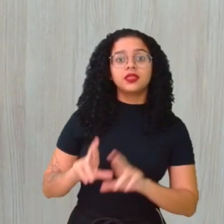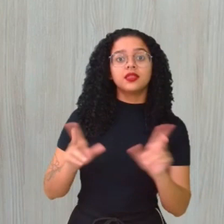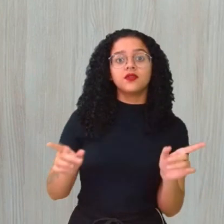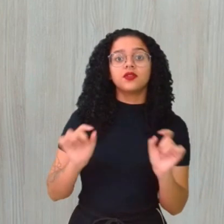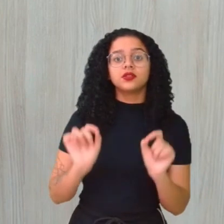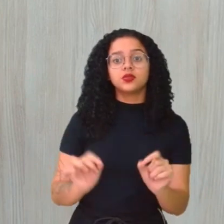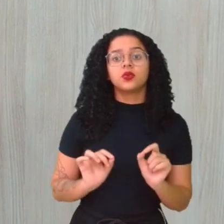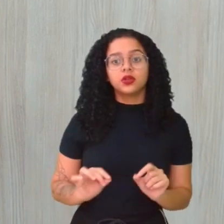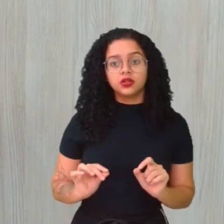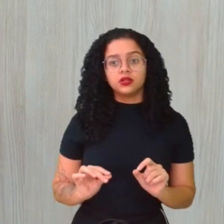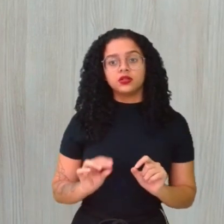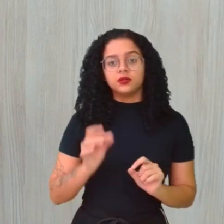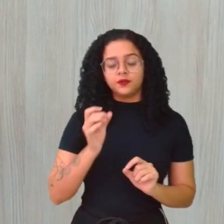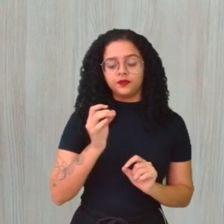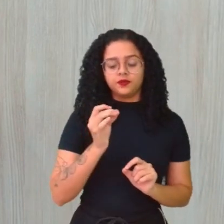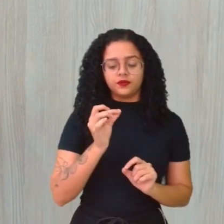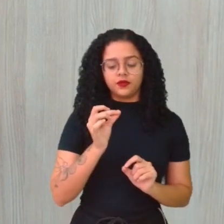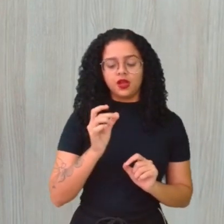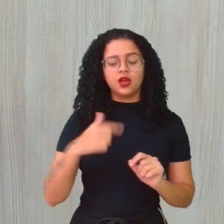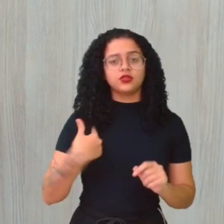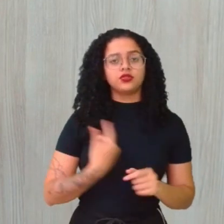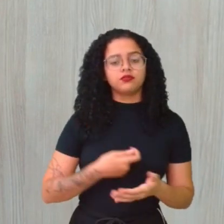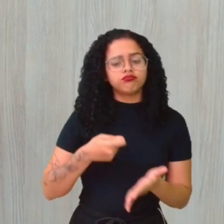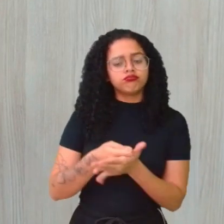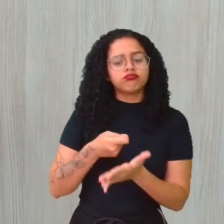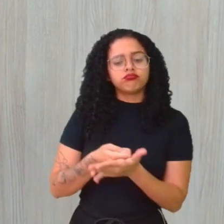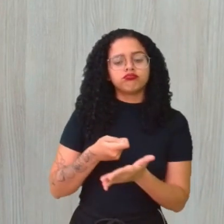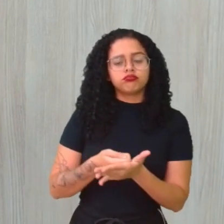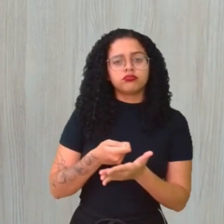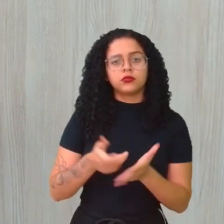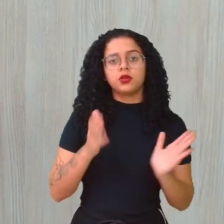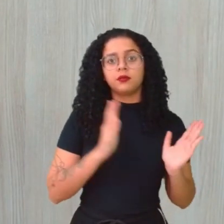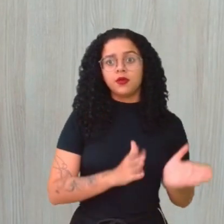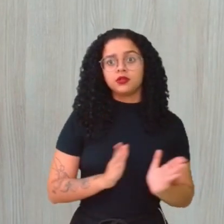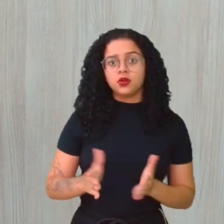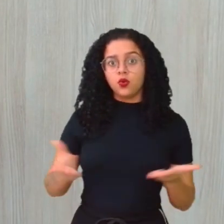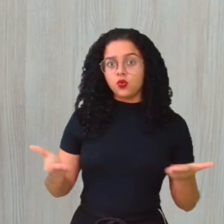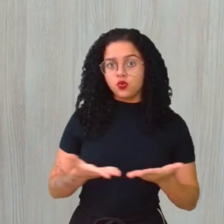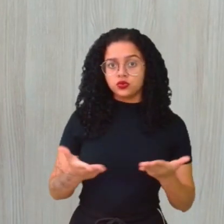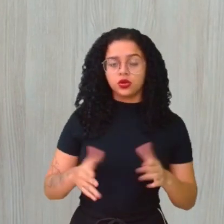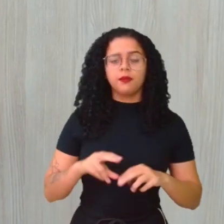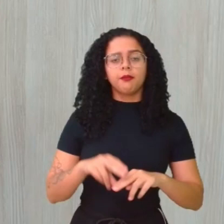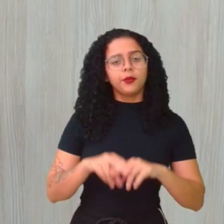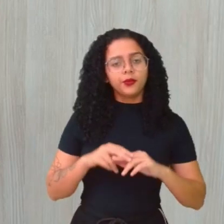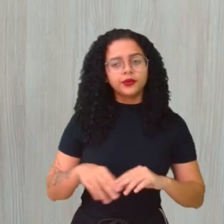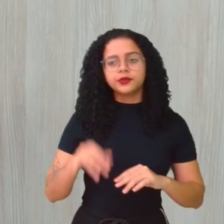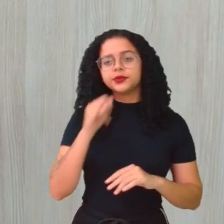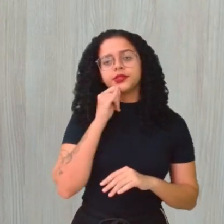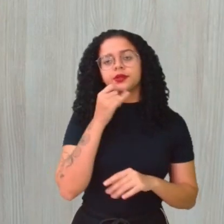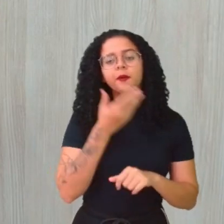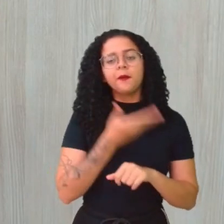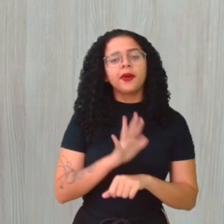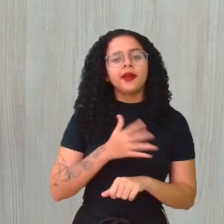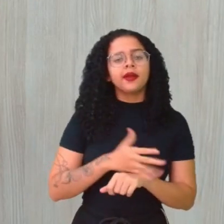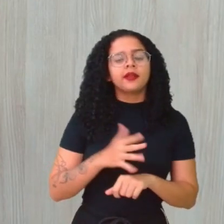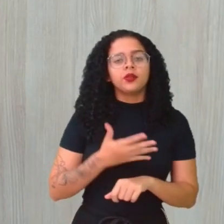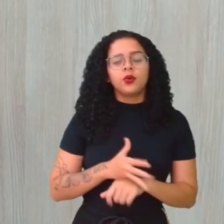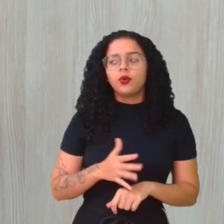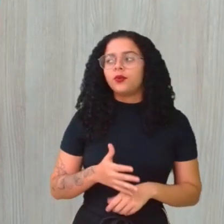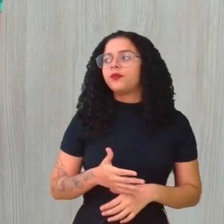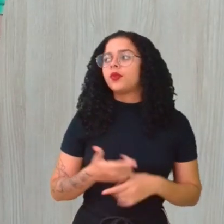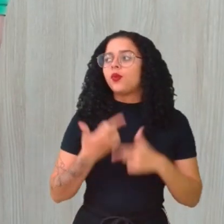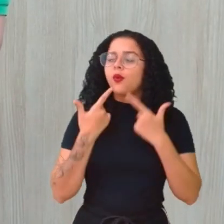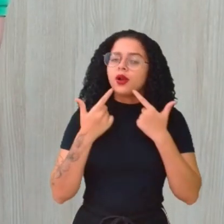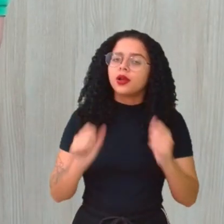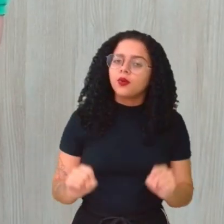Carla, na aula de hoje é que a gente vai ser assim, mais rigoroso nesse passo a passo, né? Então, por isso que a gente meio que treinou naquele primeiro momento. Com a linguagem